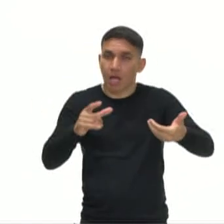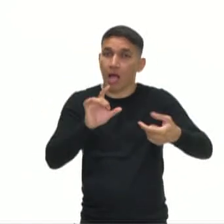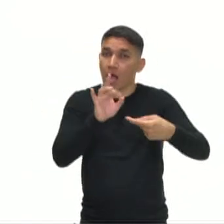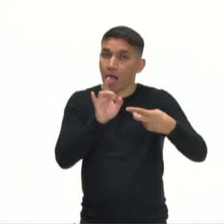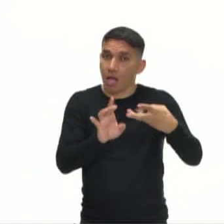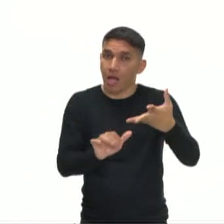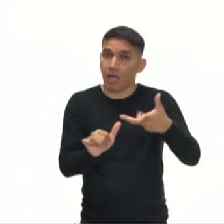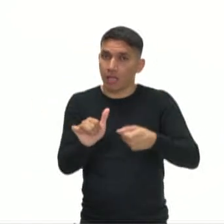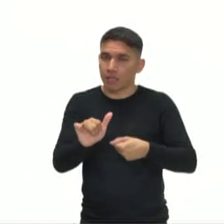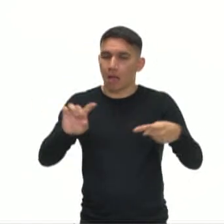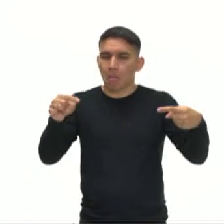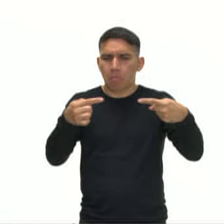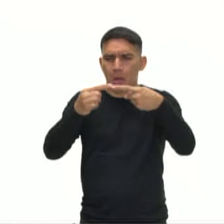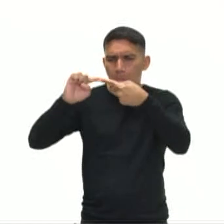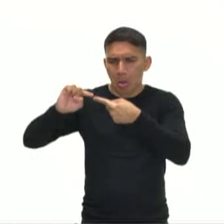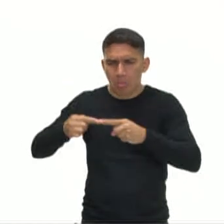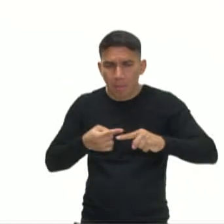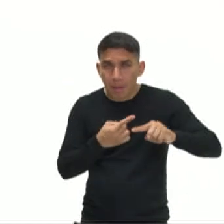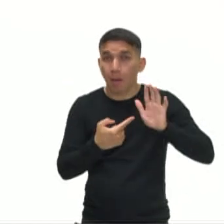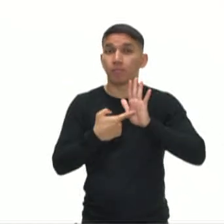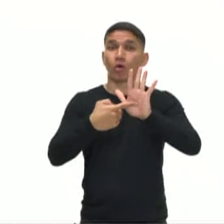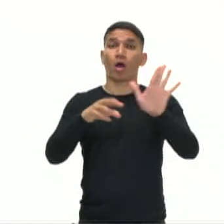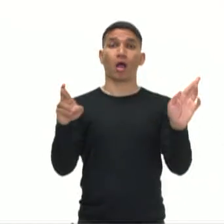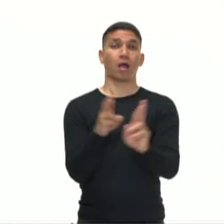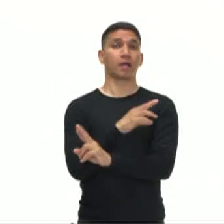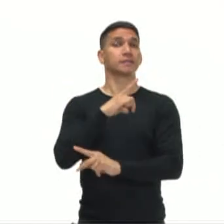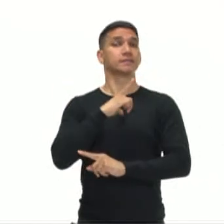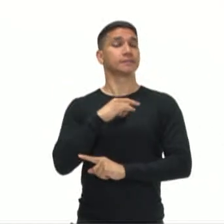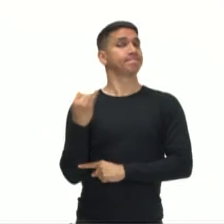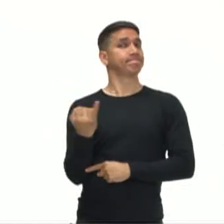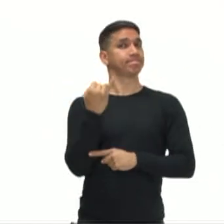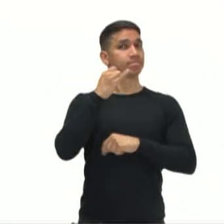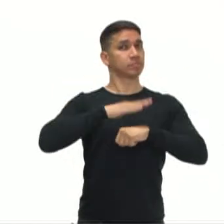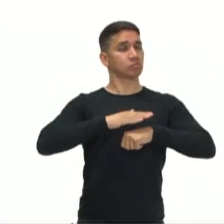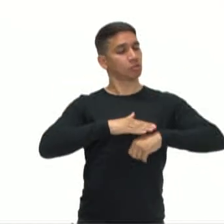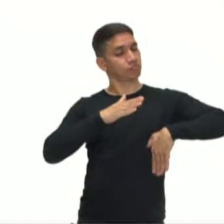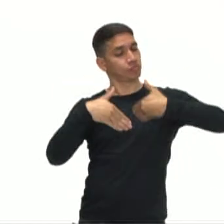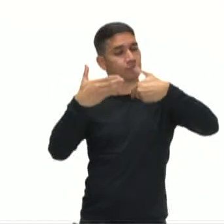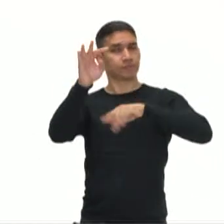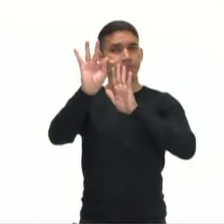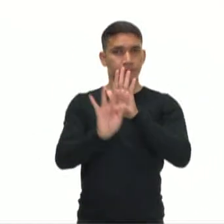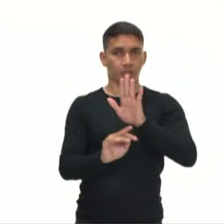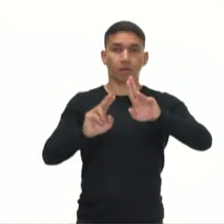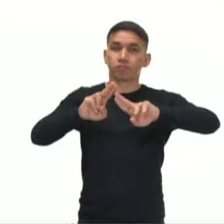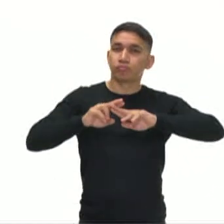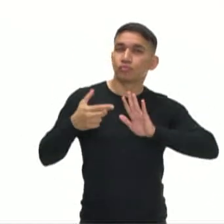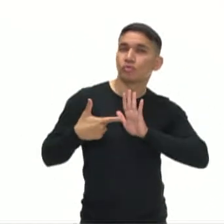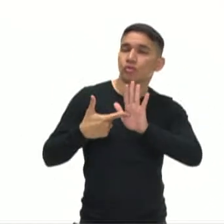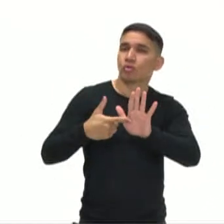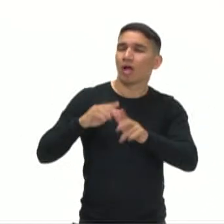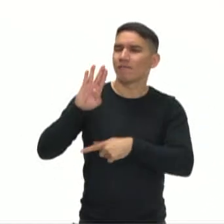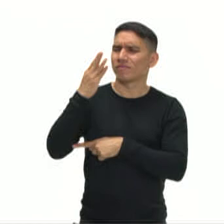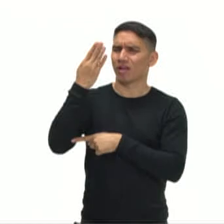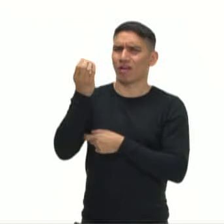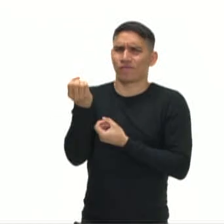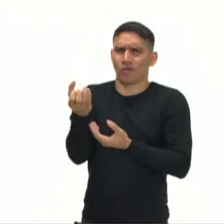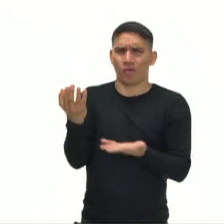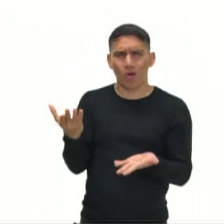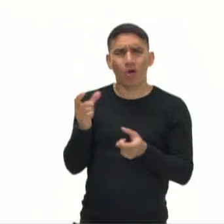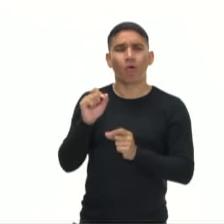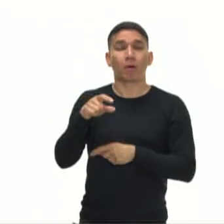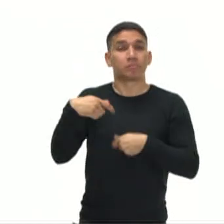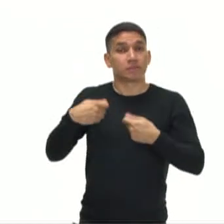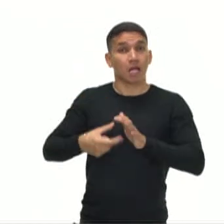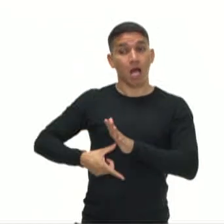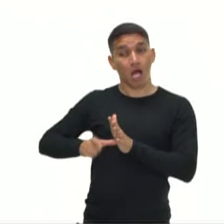conectivos estabelecem relação importante no desenvolvimento do texto. Para combater fake news, é importante estarmos